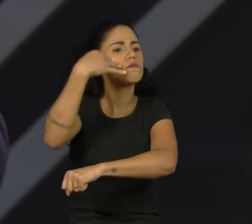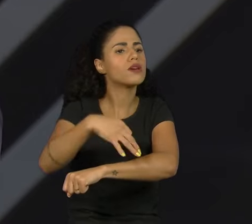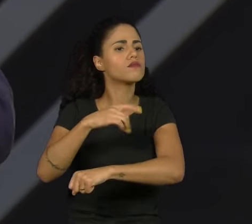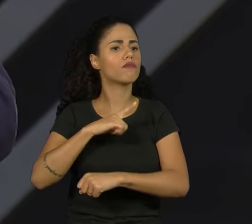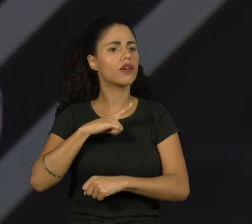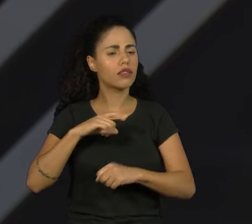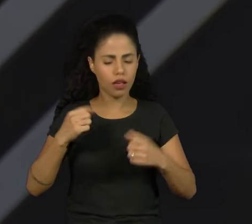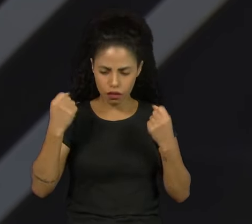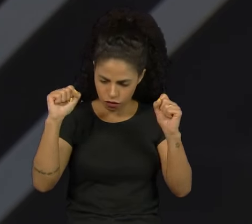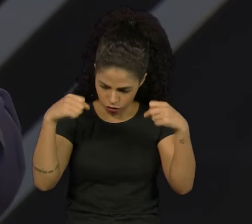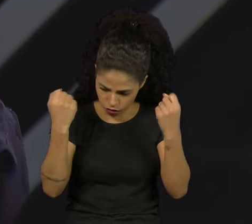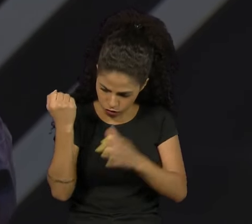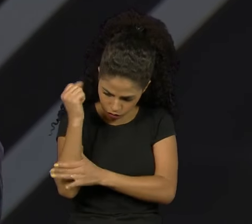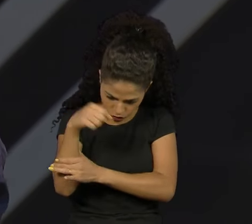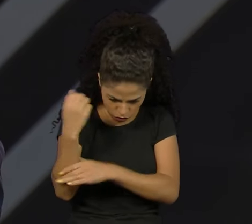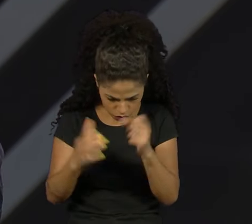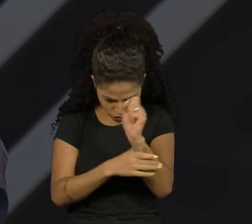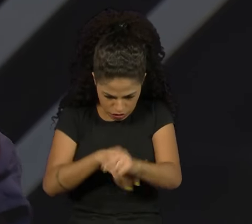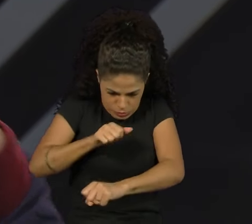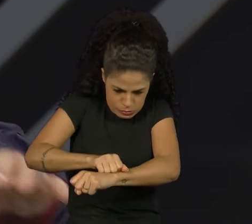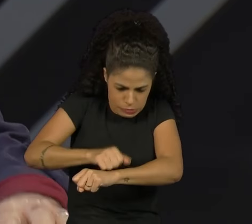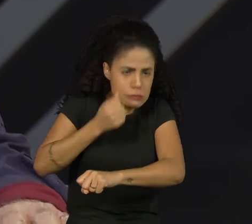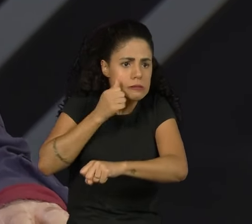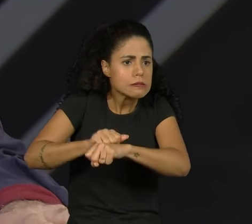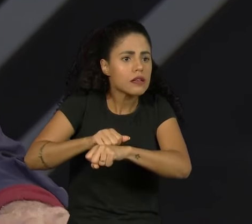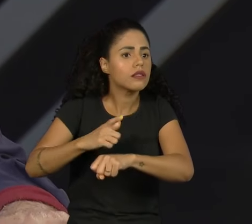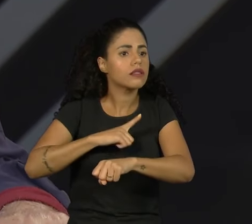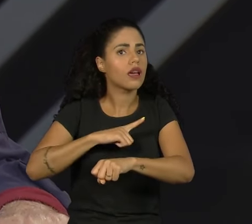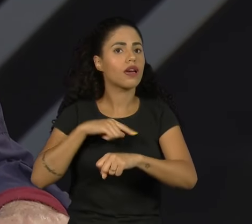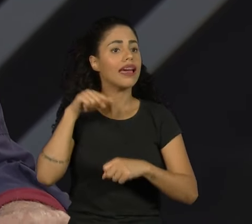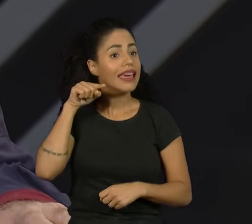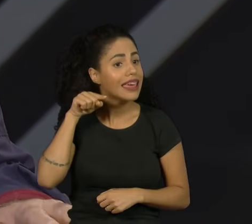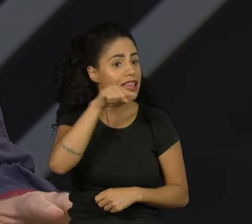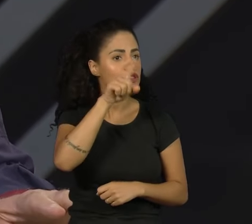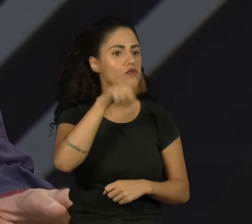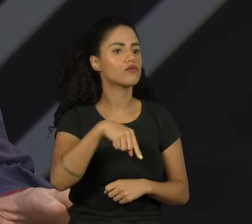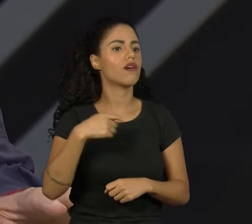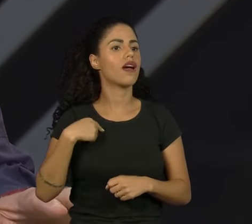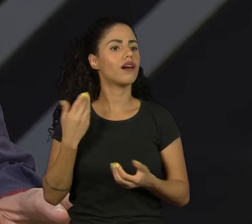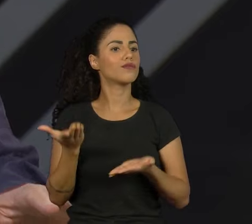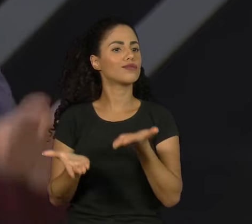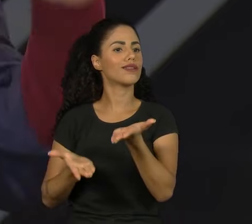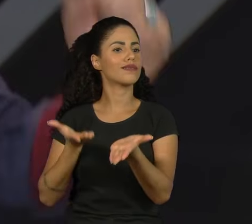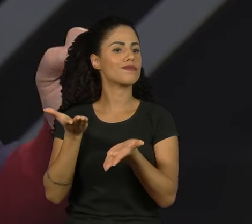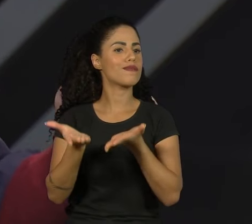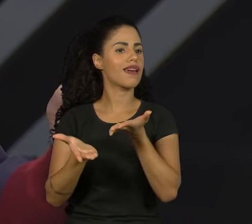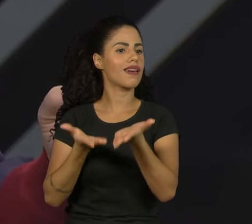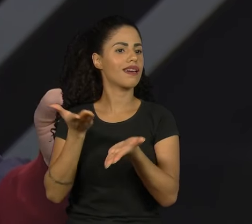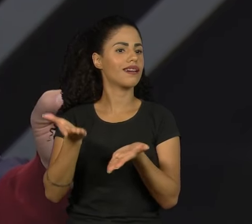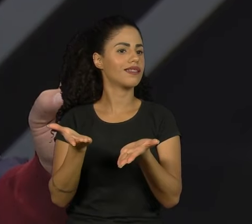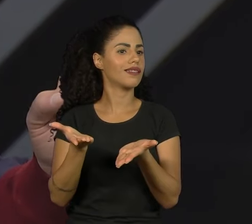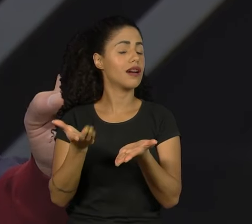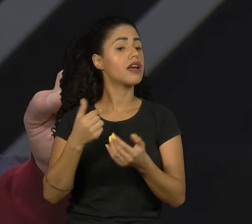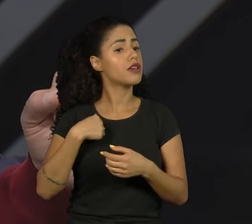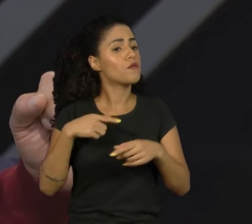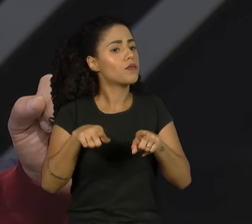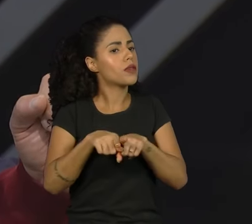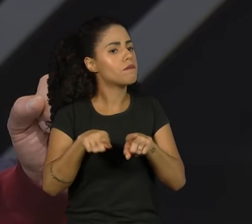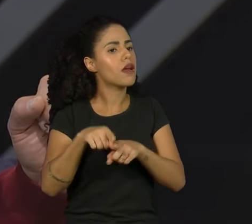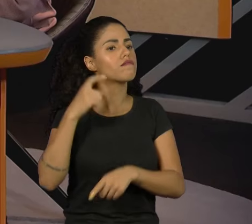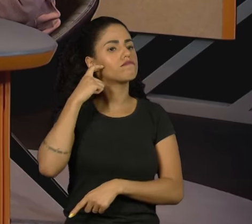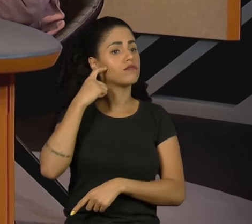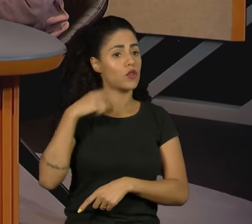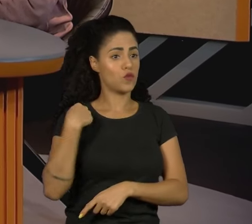tem estrutura para te segurar. Isso já era um ganho que você não tem noção. E assim eu faço com o